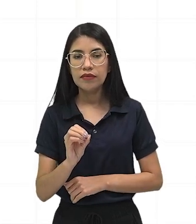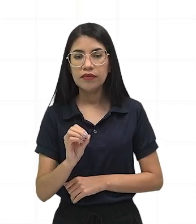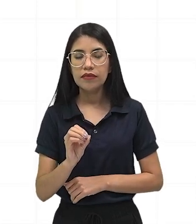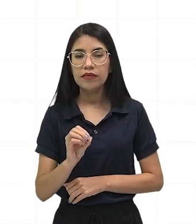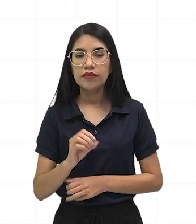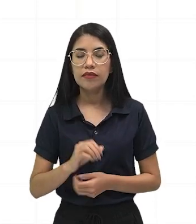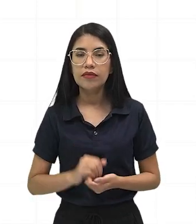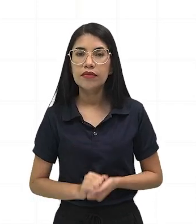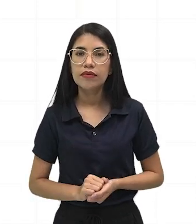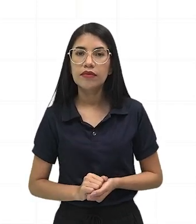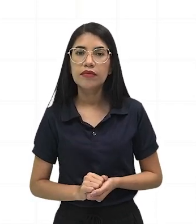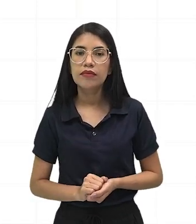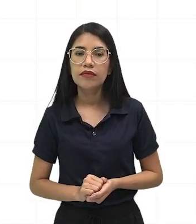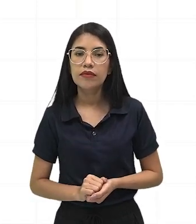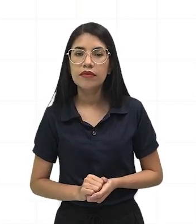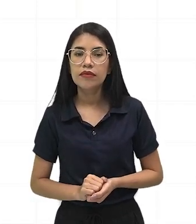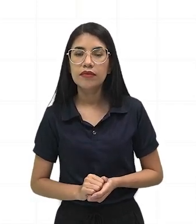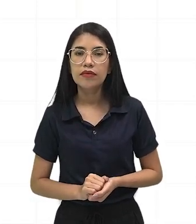1.